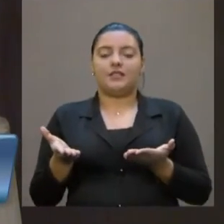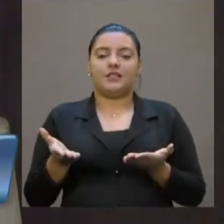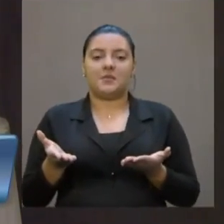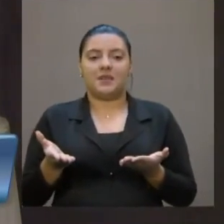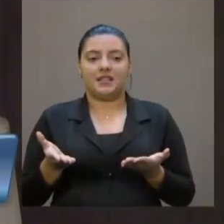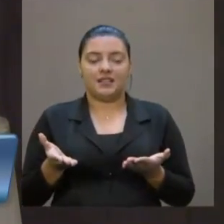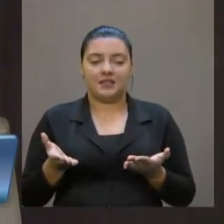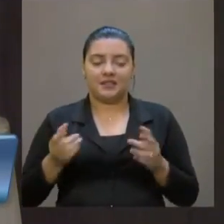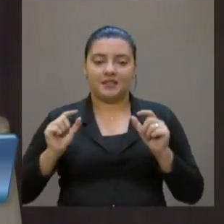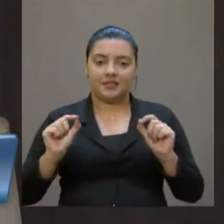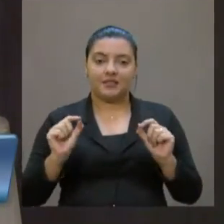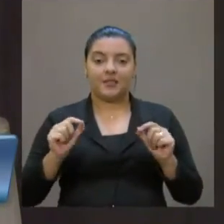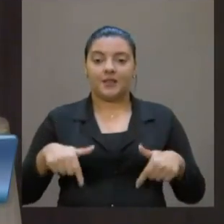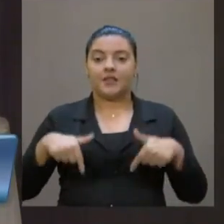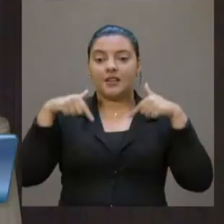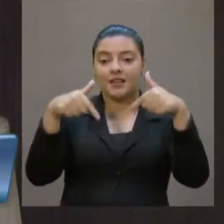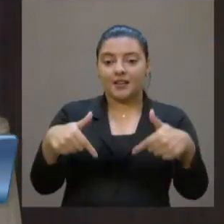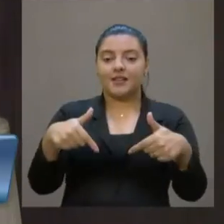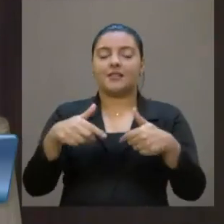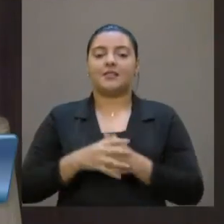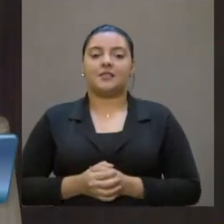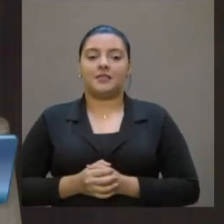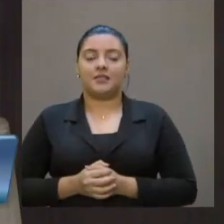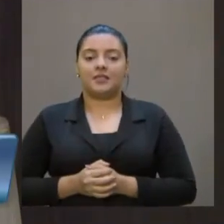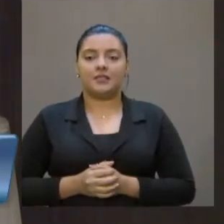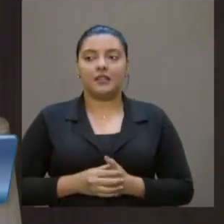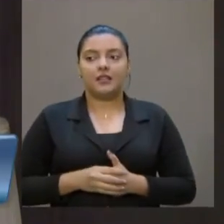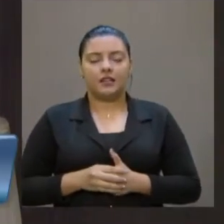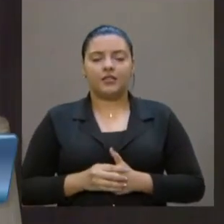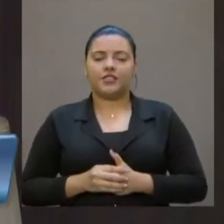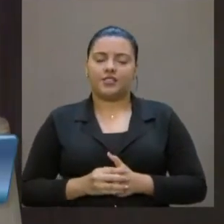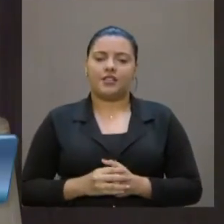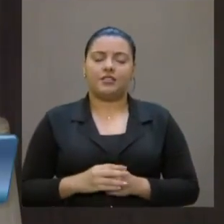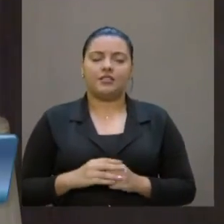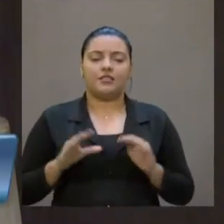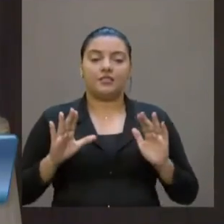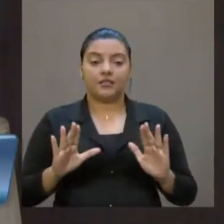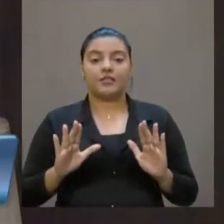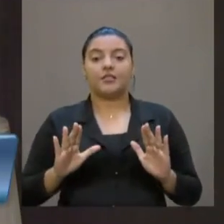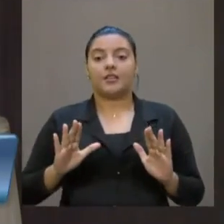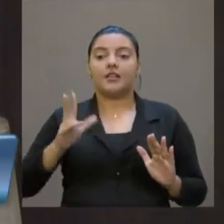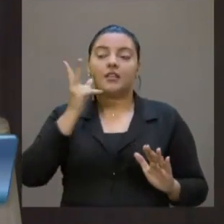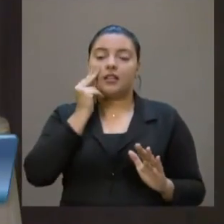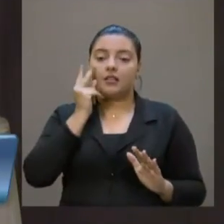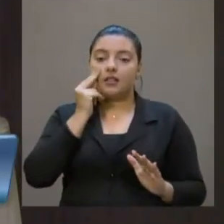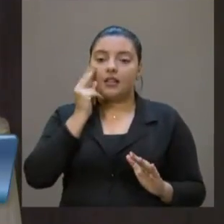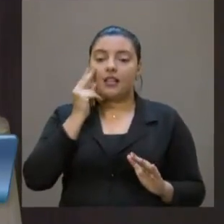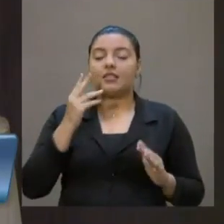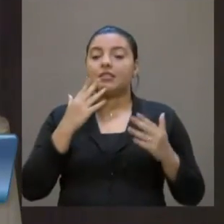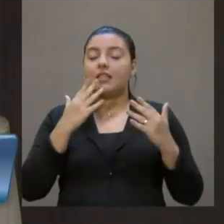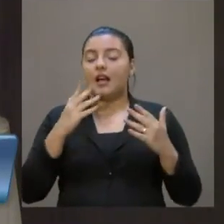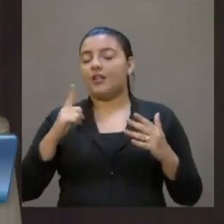pela saúde. Uma luta pela saúde. A deputada Silvana, o deputado Heitor, que são médicos, falaram muito bem. Veja, a